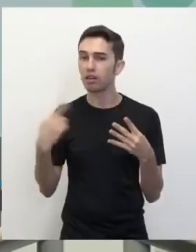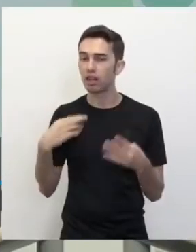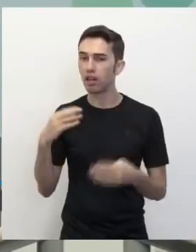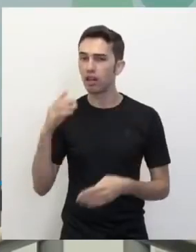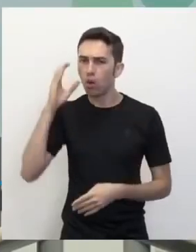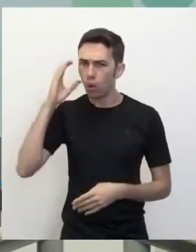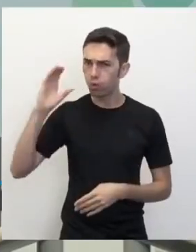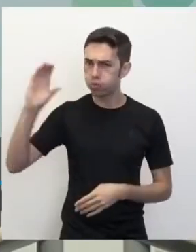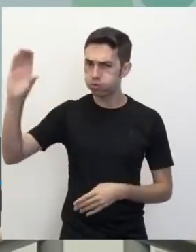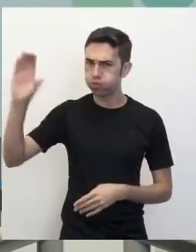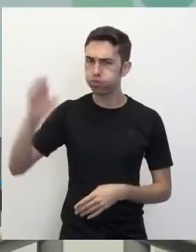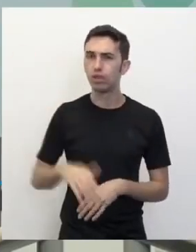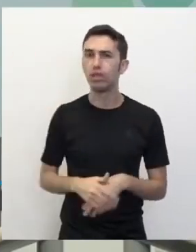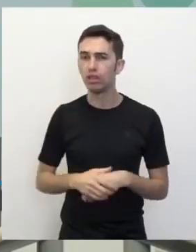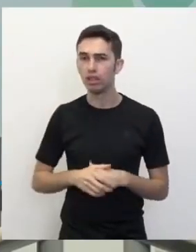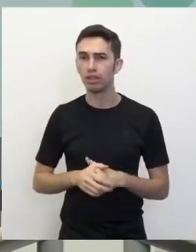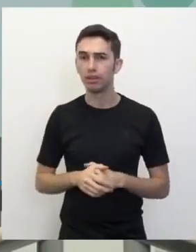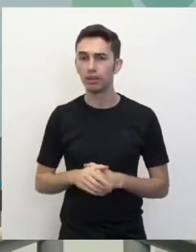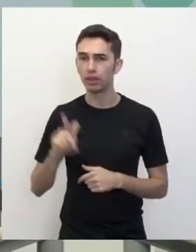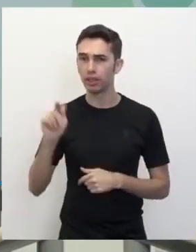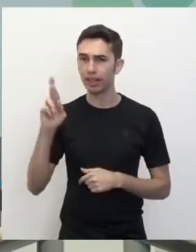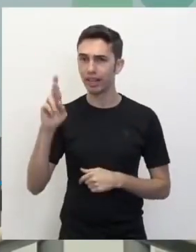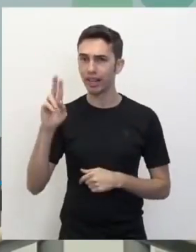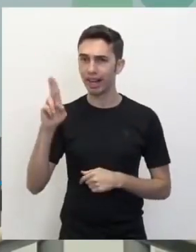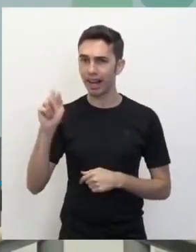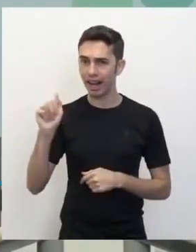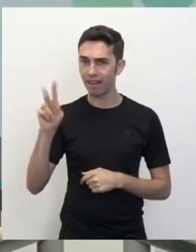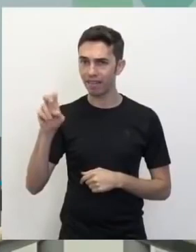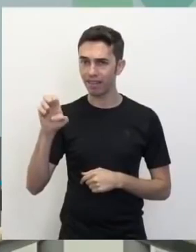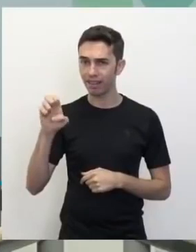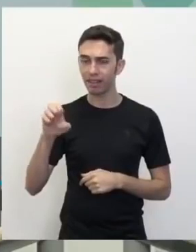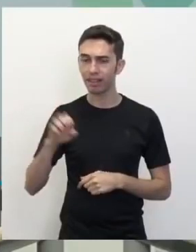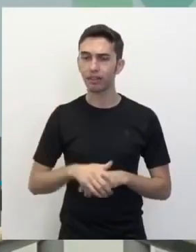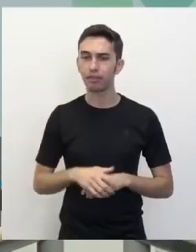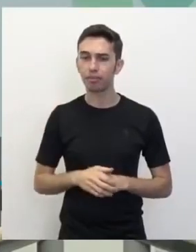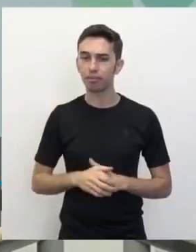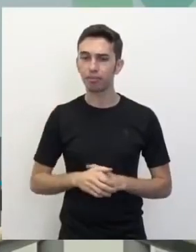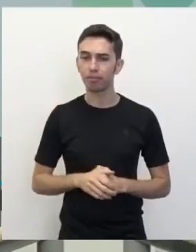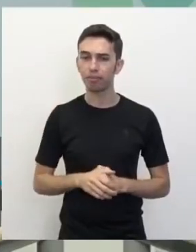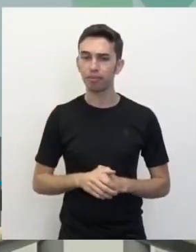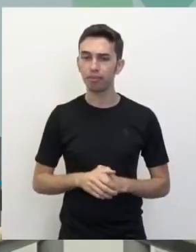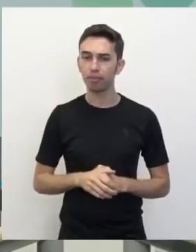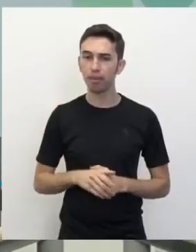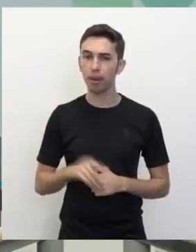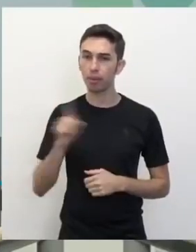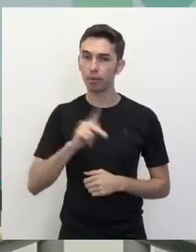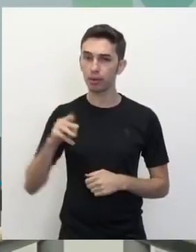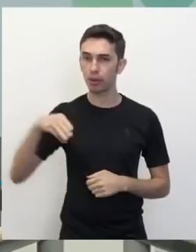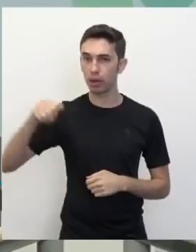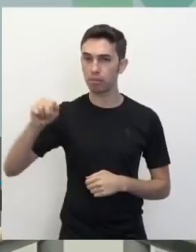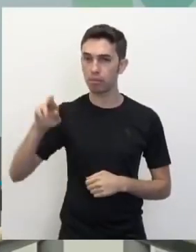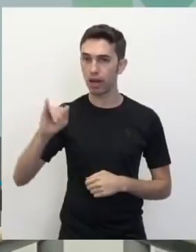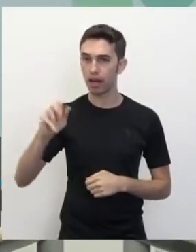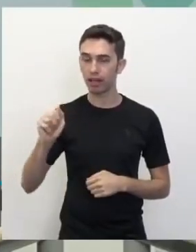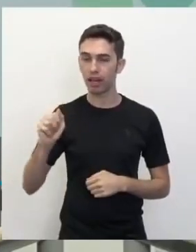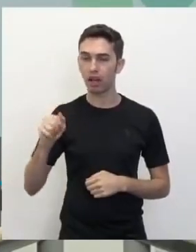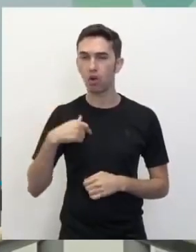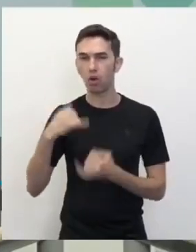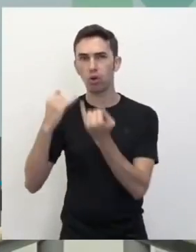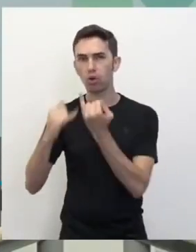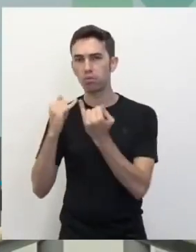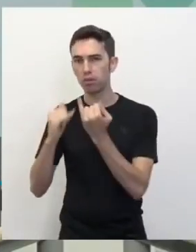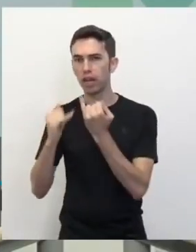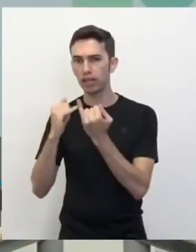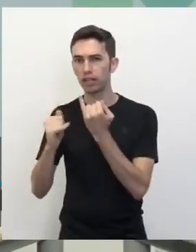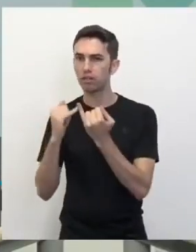grave. Colocaram as palmas como grave. Mas eu encontrei, por exemplo, a professora Maria colocando como médio.